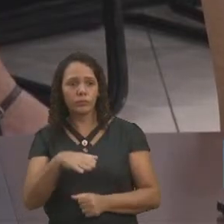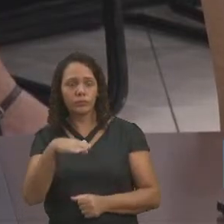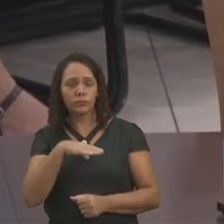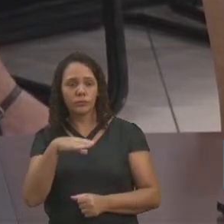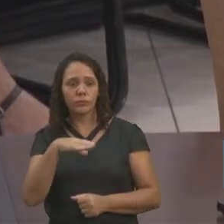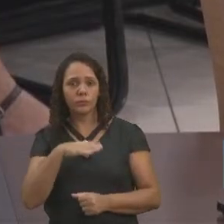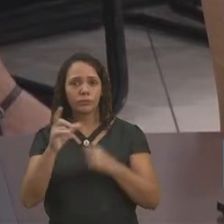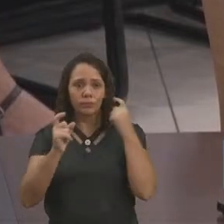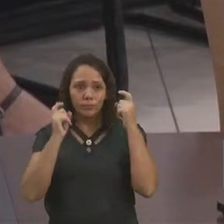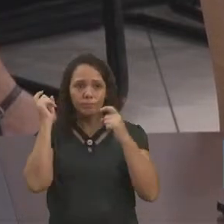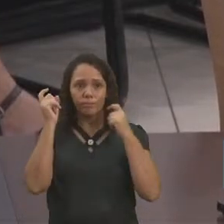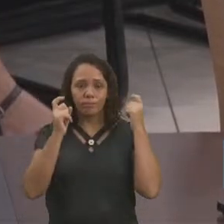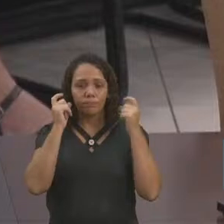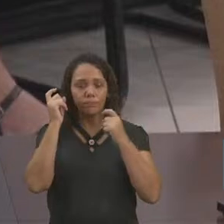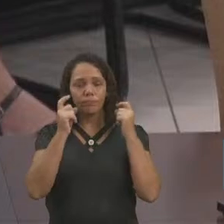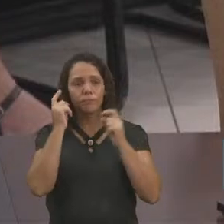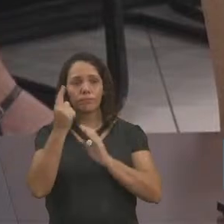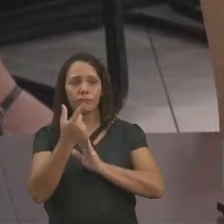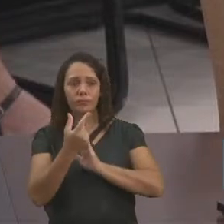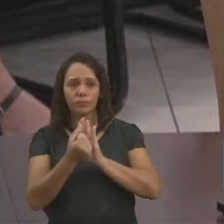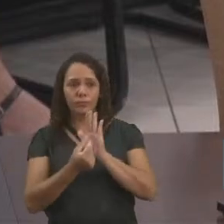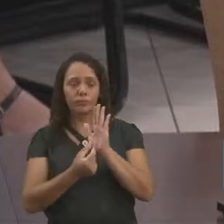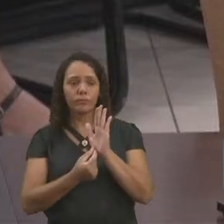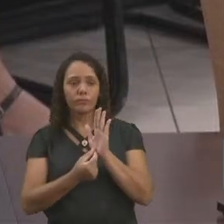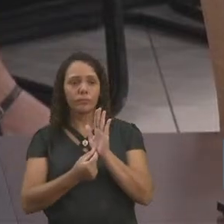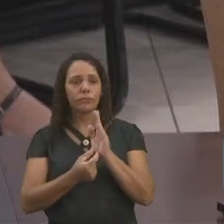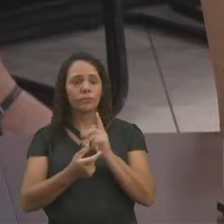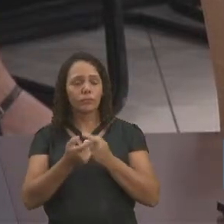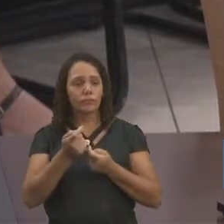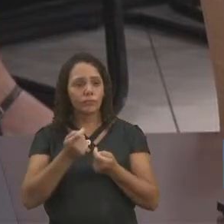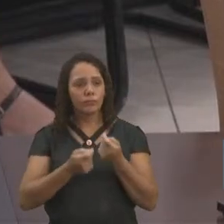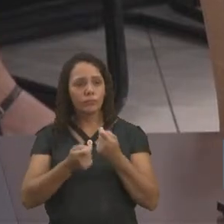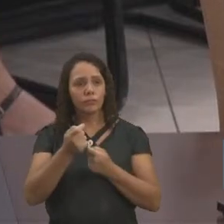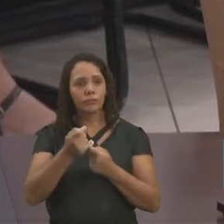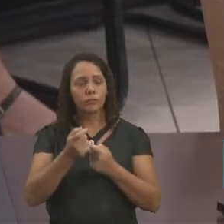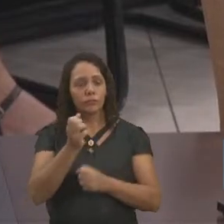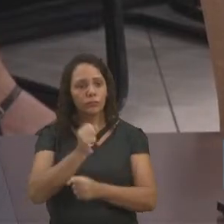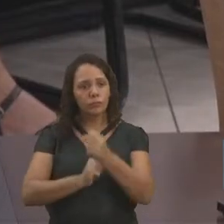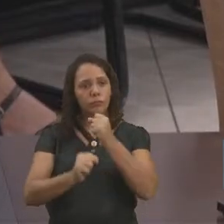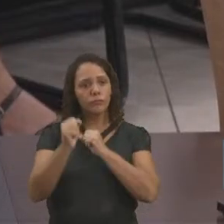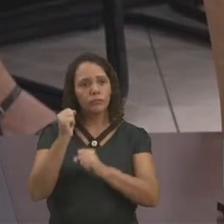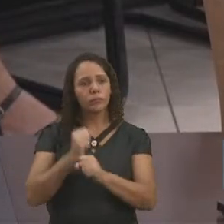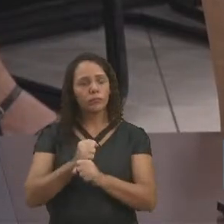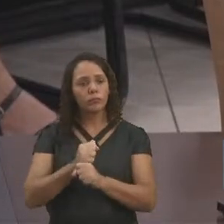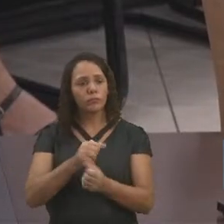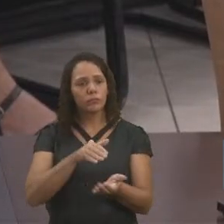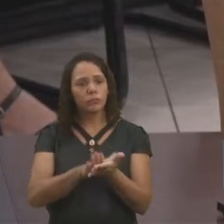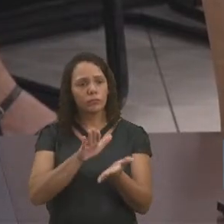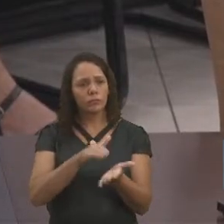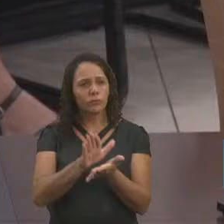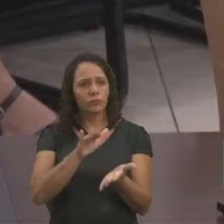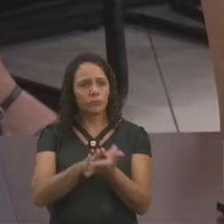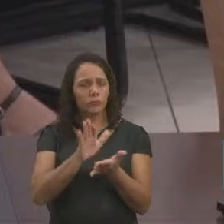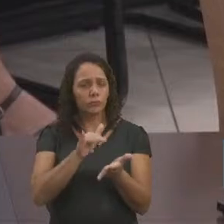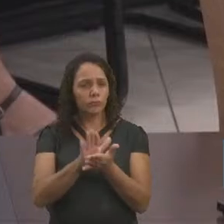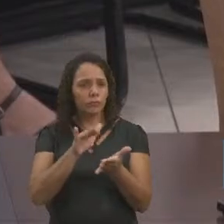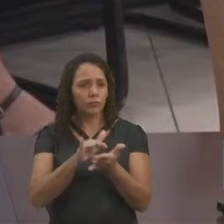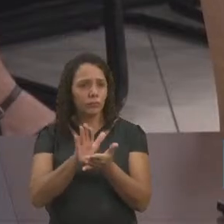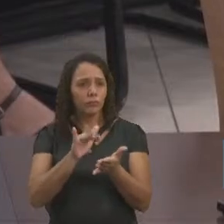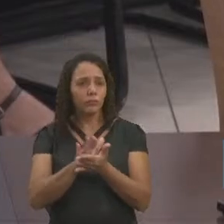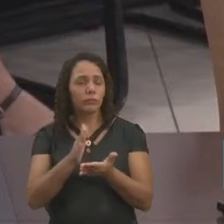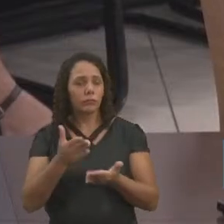é preocupante nas finanças. E o ano passado, um ano eleitoral, se gastou muito antes da eleição, depois a gente vê